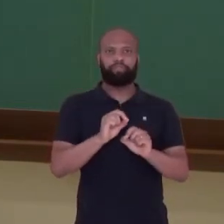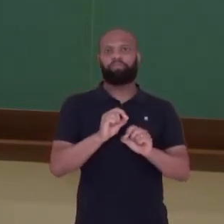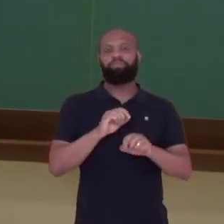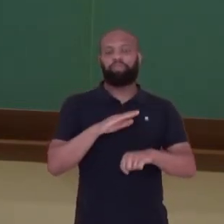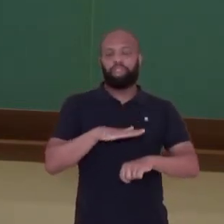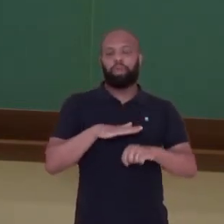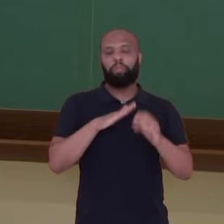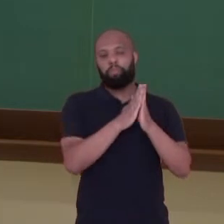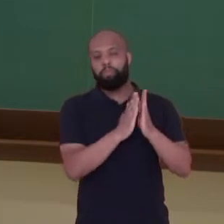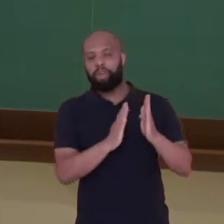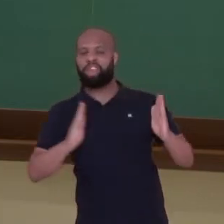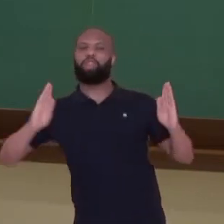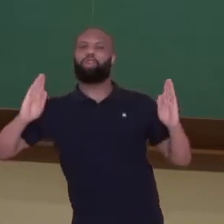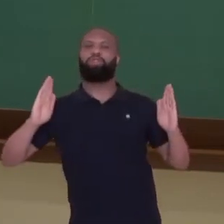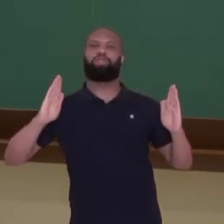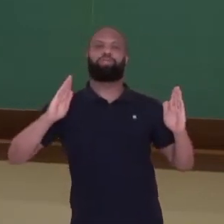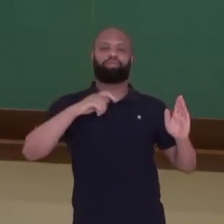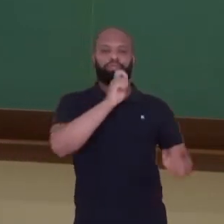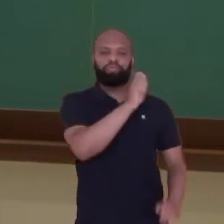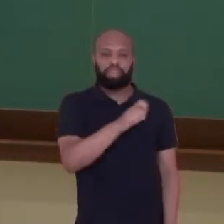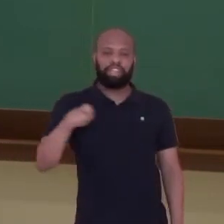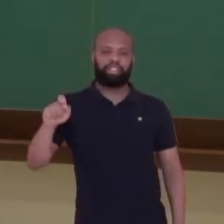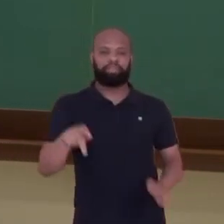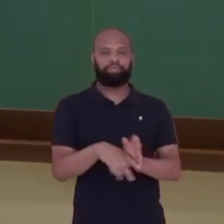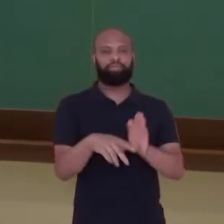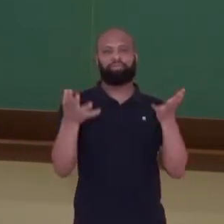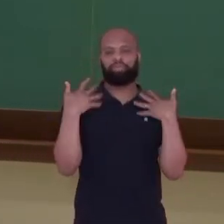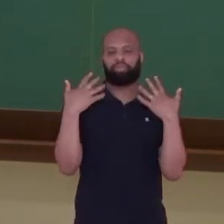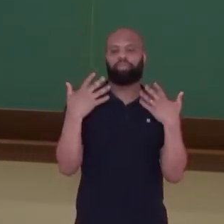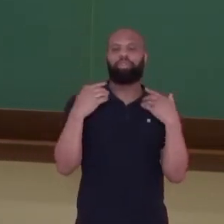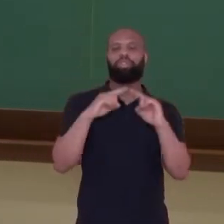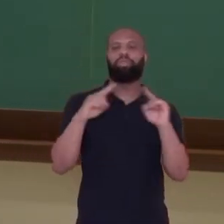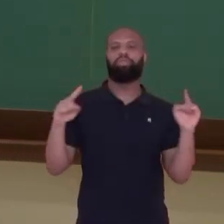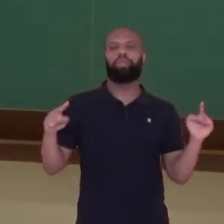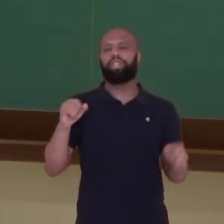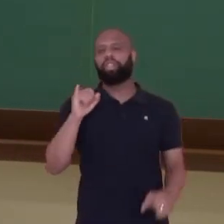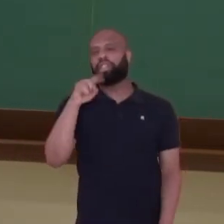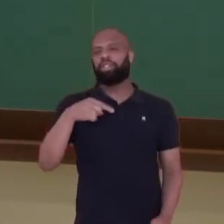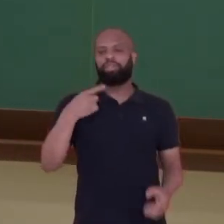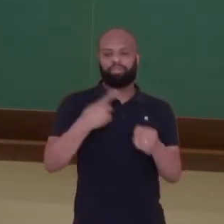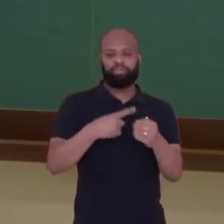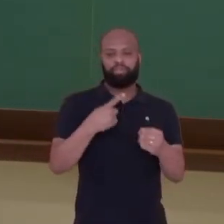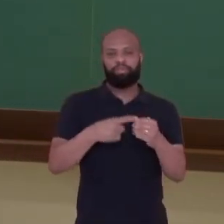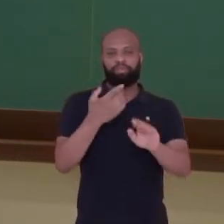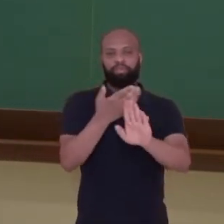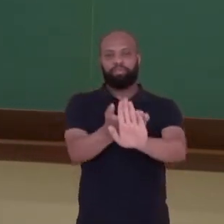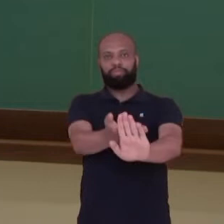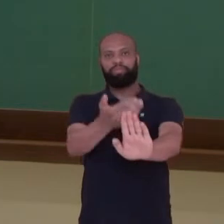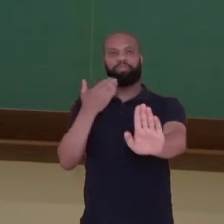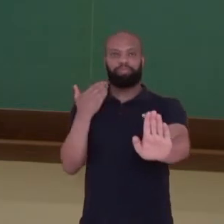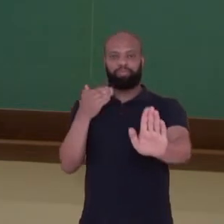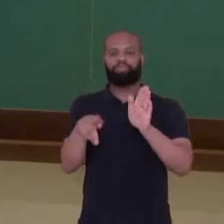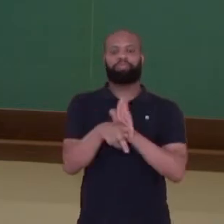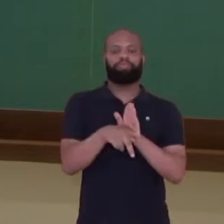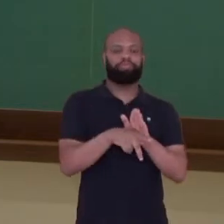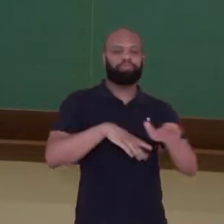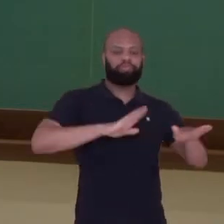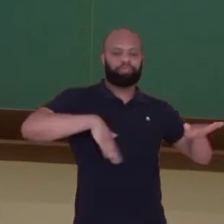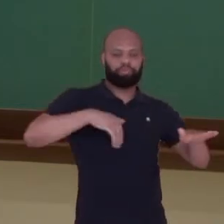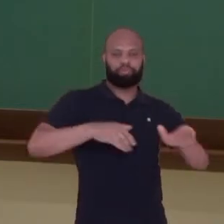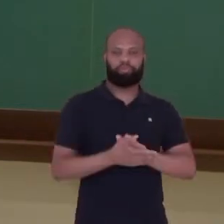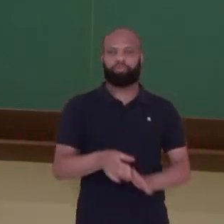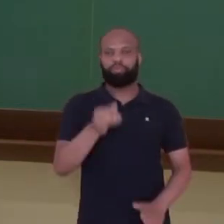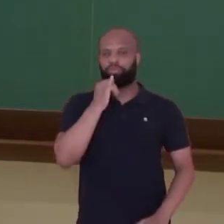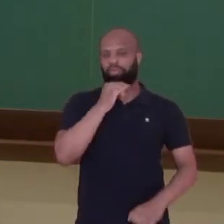o período, os meses de calor. Mas pense numa cidade que está afastada do litoral. Talvez uma região